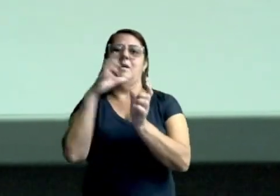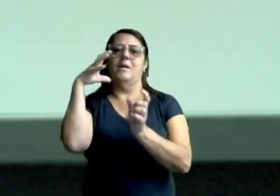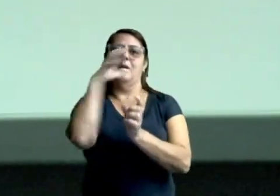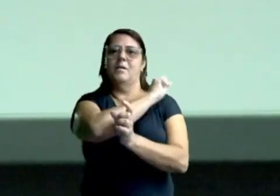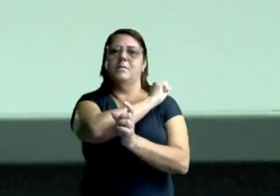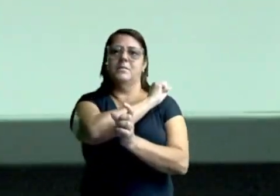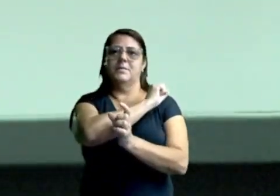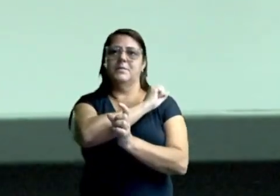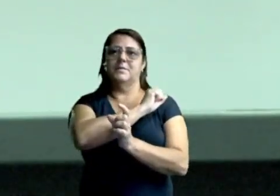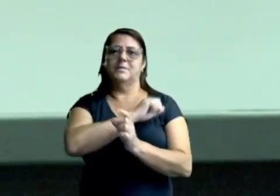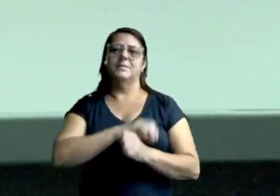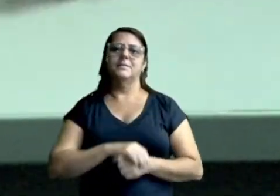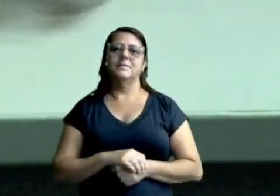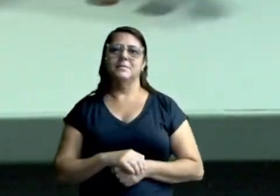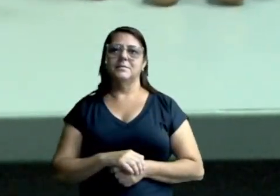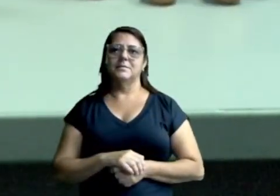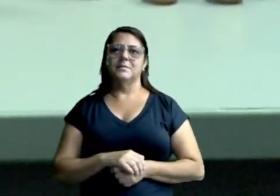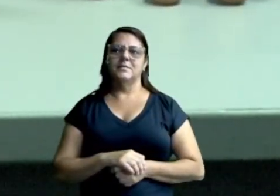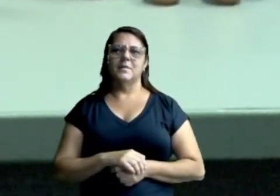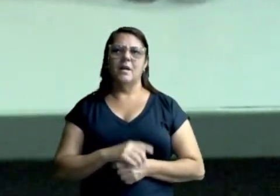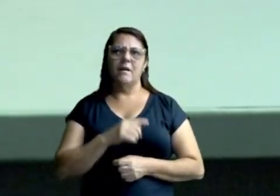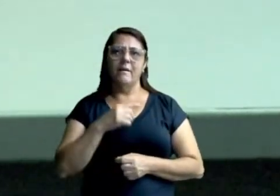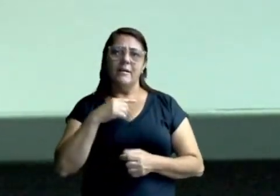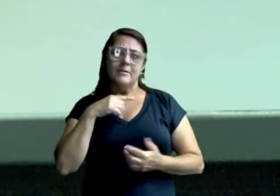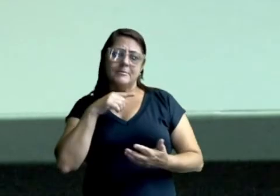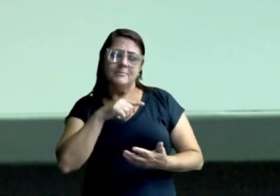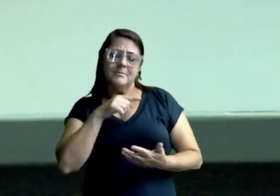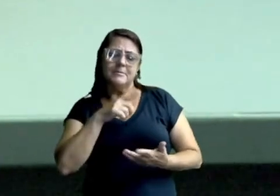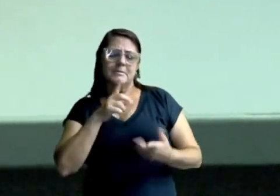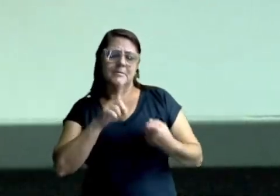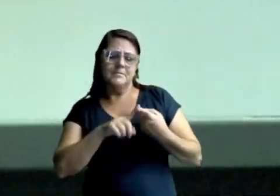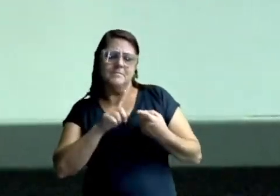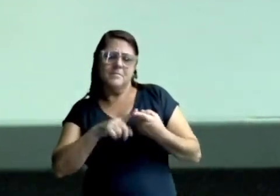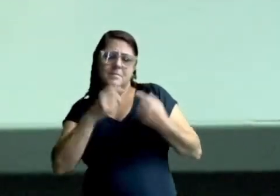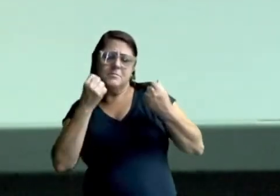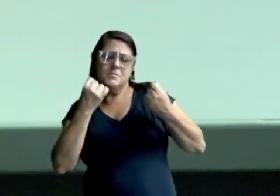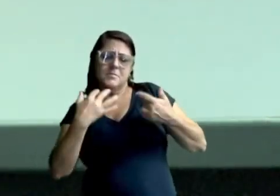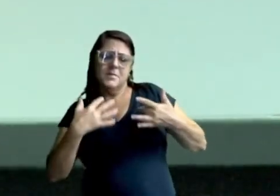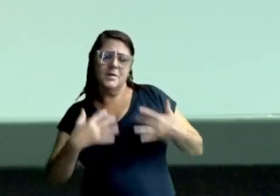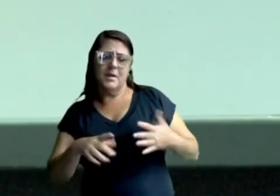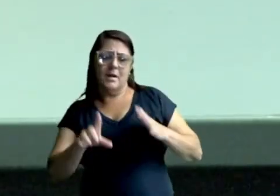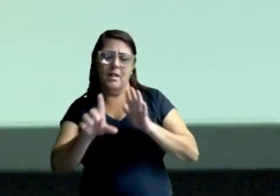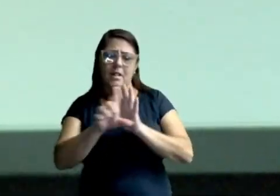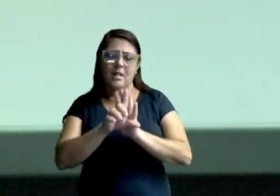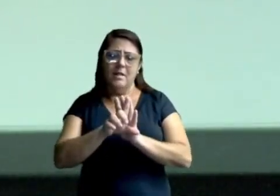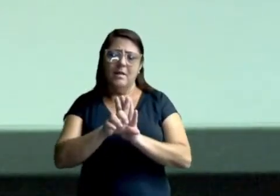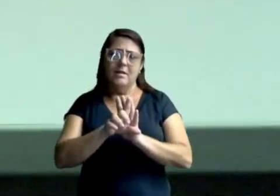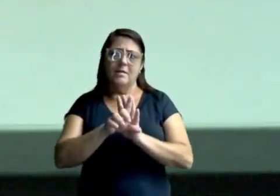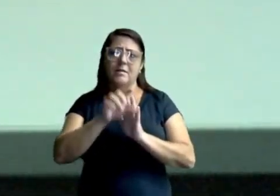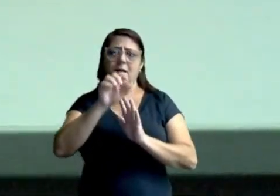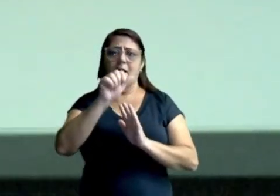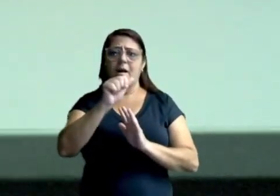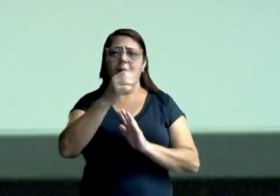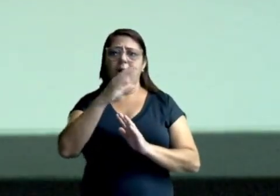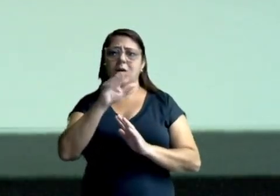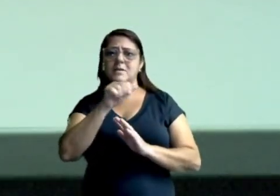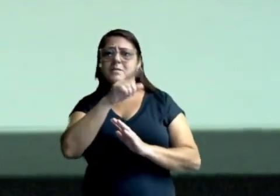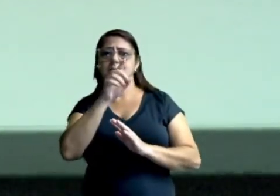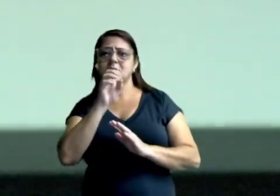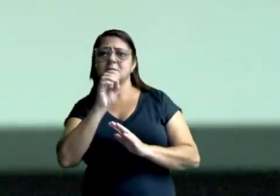mais rápida é a aceleração. Nesse caso aqui, eu também posso explicar a lei da ação e reação. Assim, pessoal,